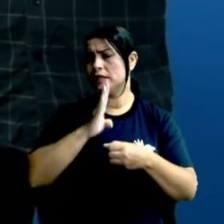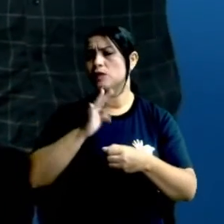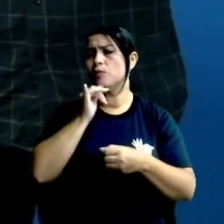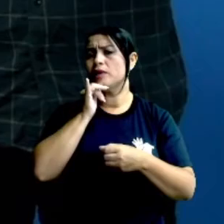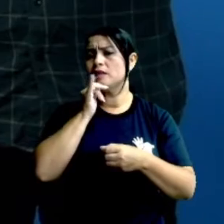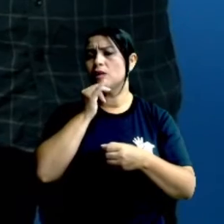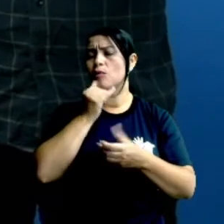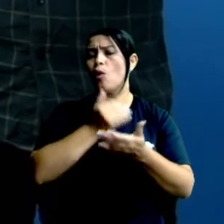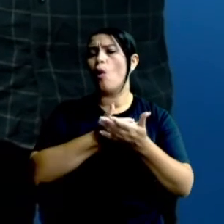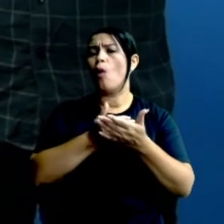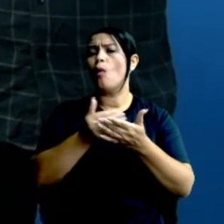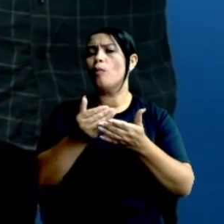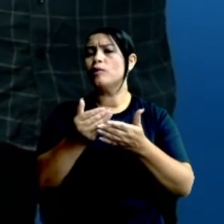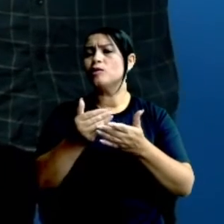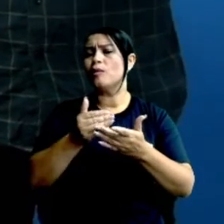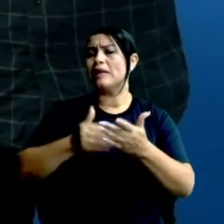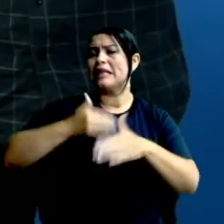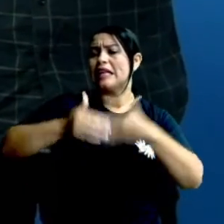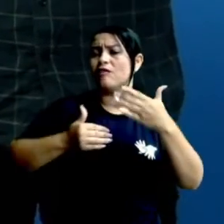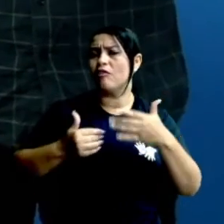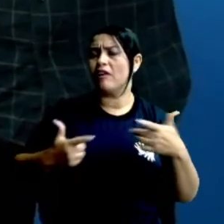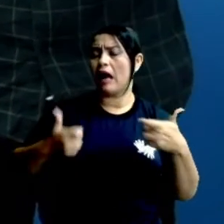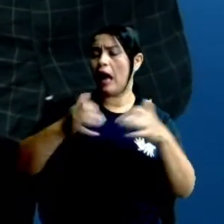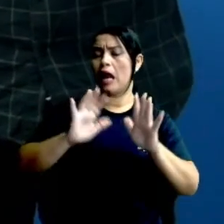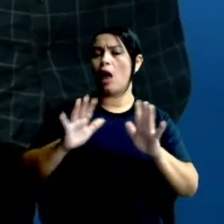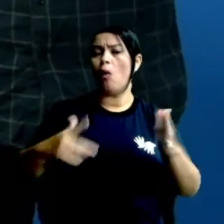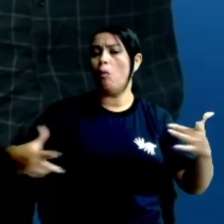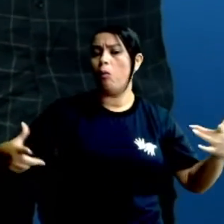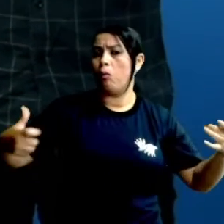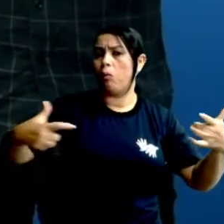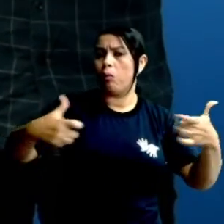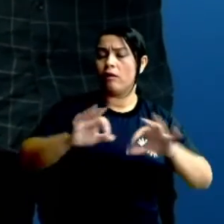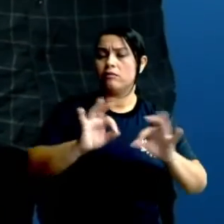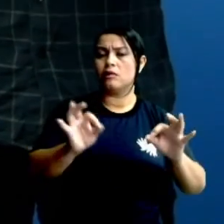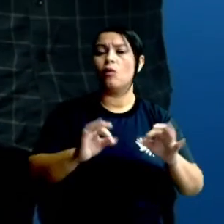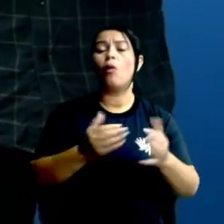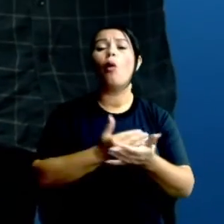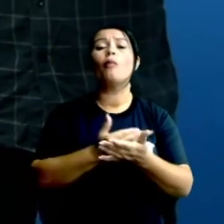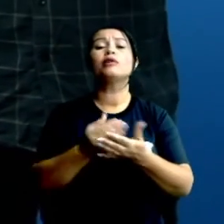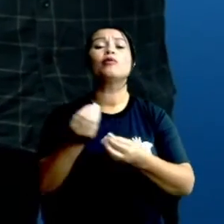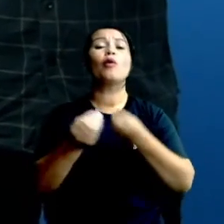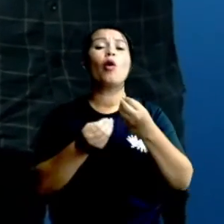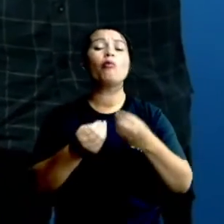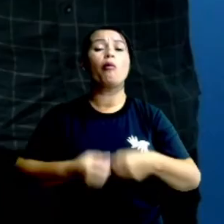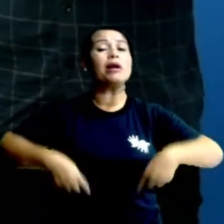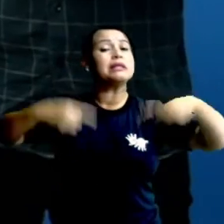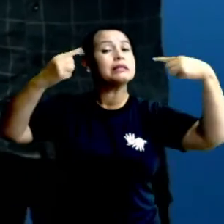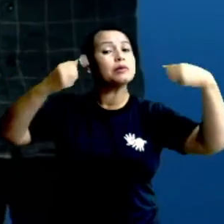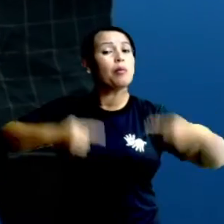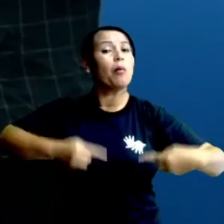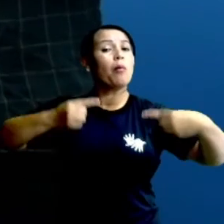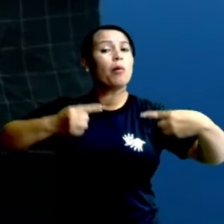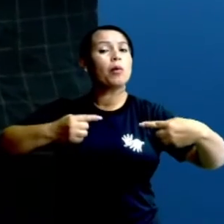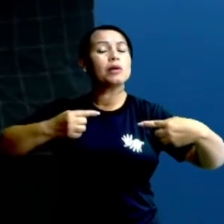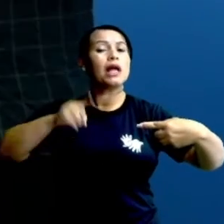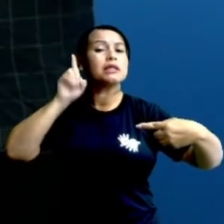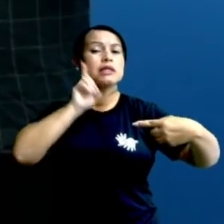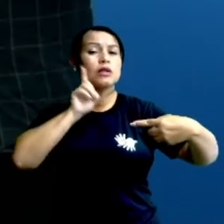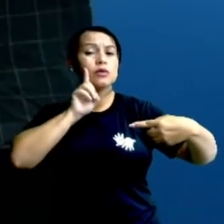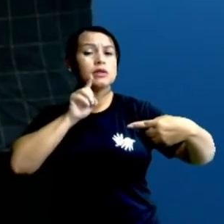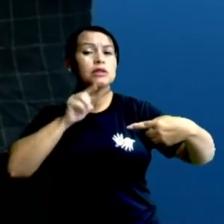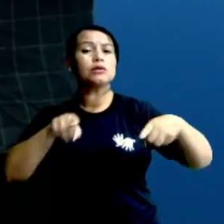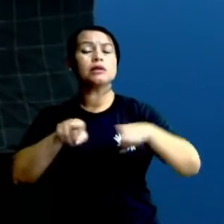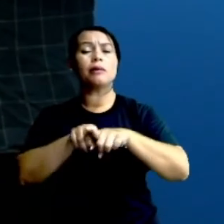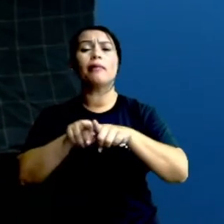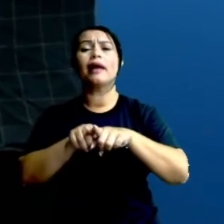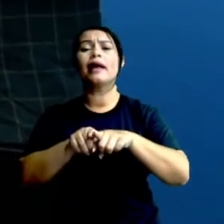guerra onde teve conflito armado, bomba explodindo, nada disso. Na verdade, foi uma disputa, né, acirrada entre os estados e municípios